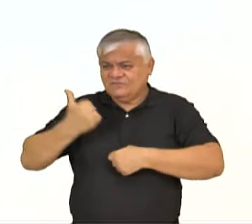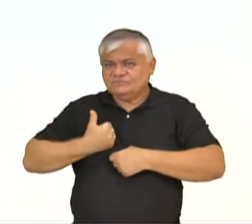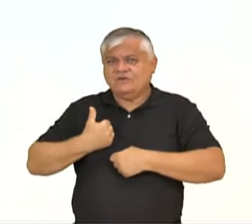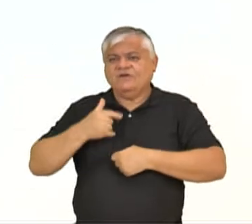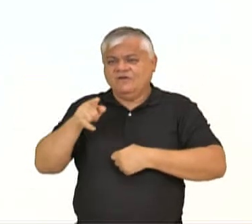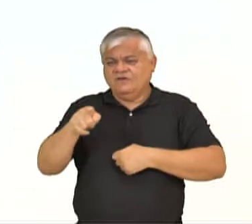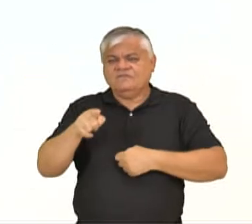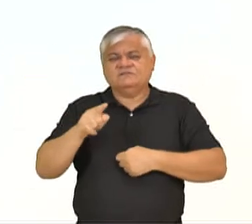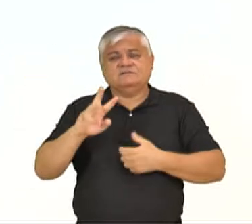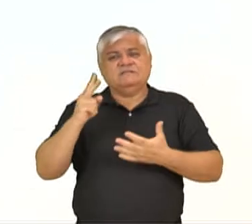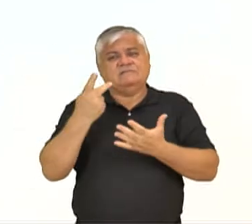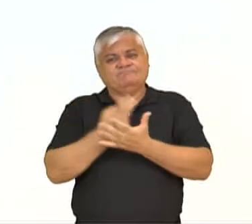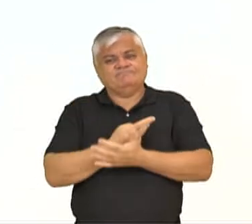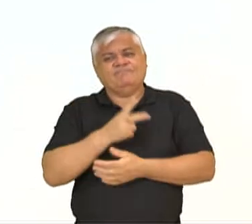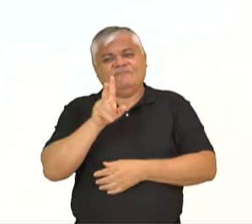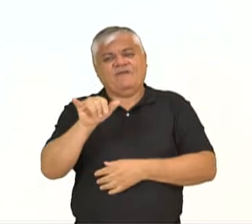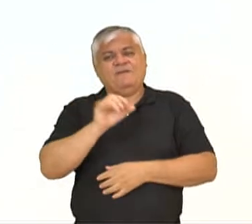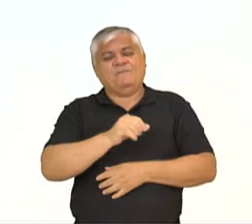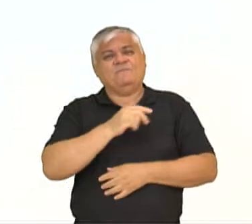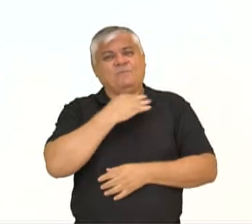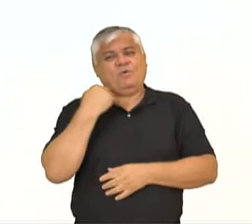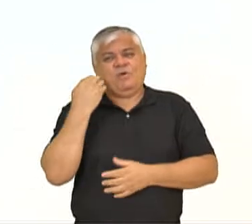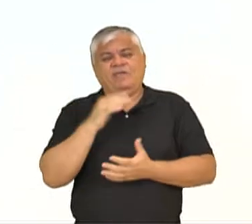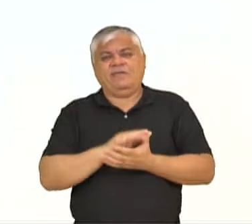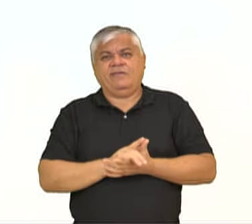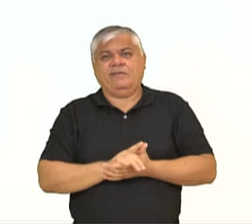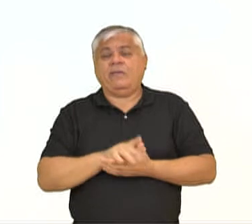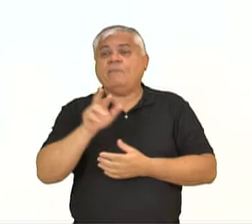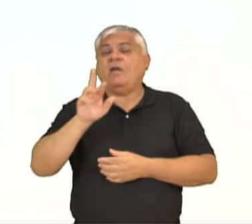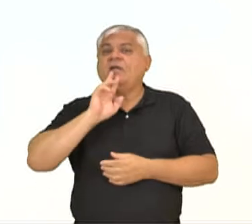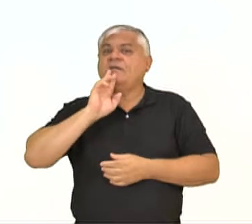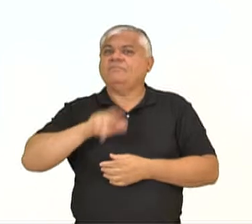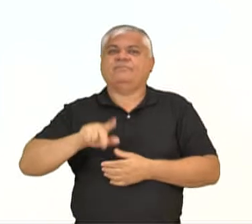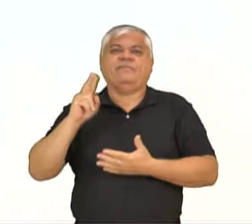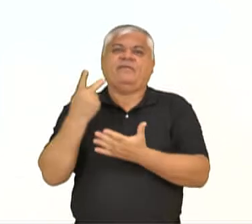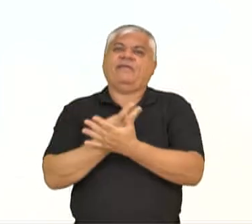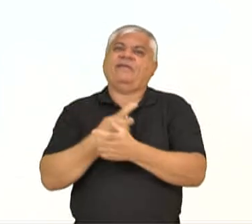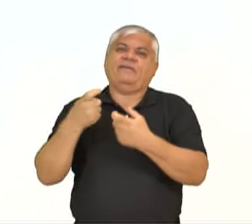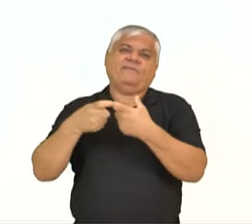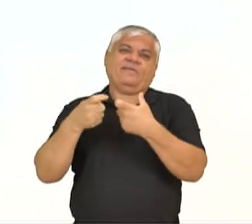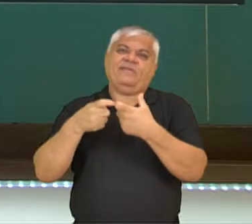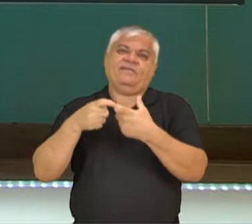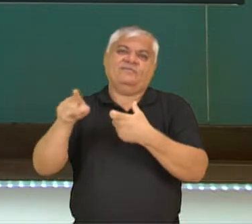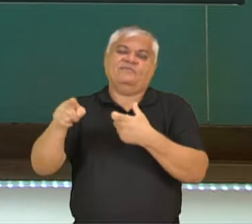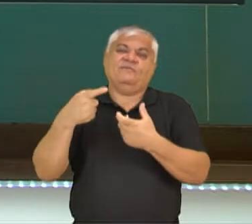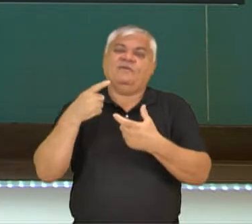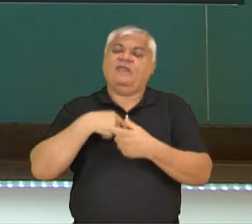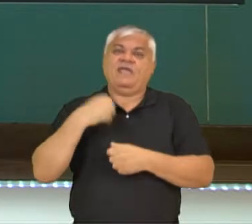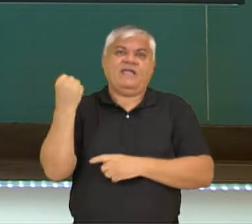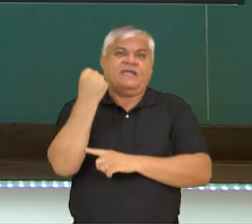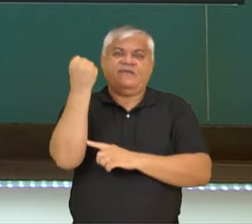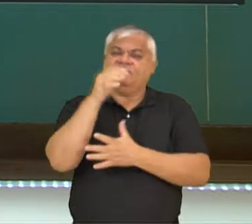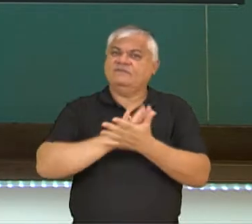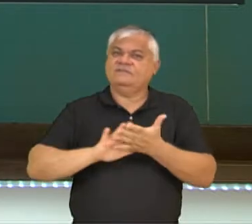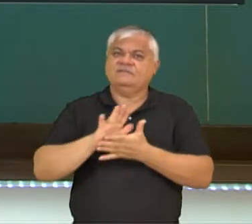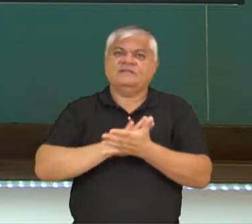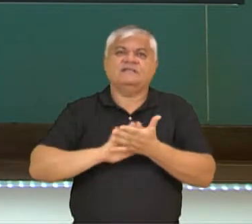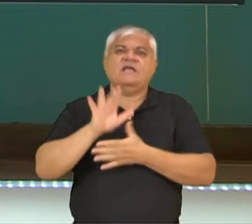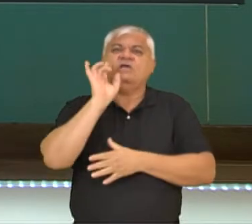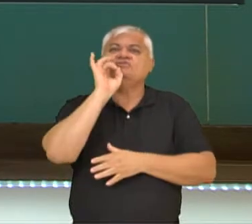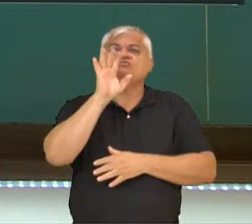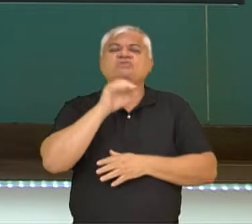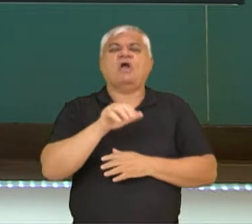está desenganado. Mas também foi um engano médico. Não era tão grave assim, uma